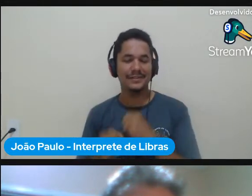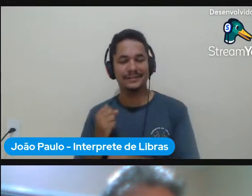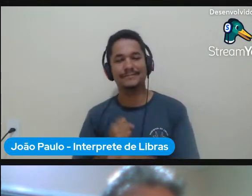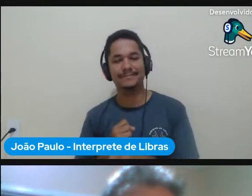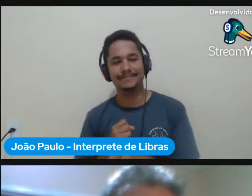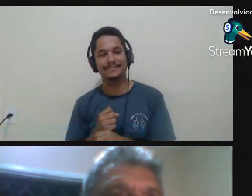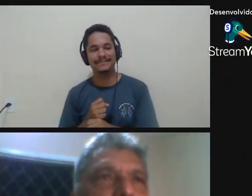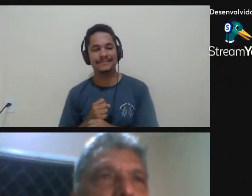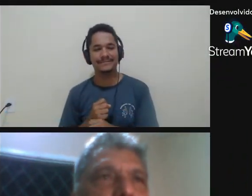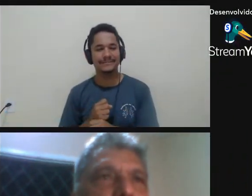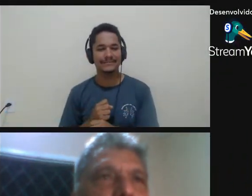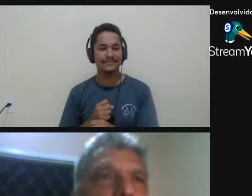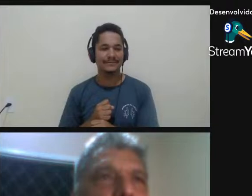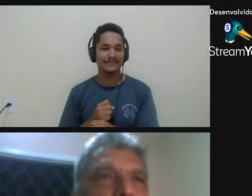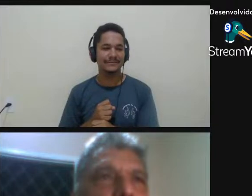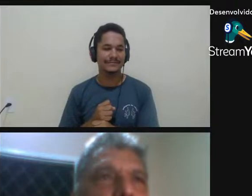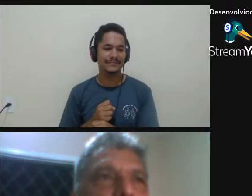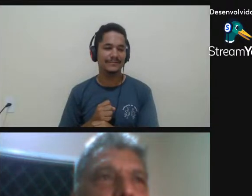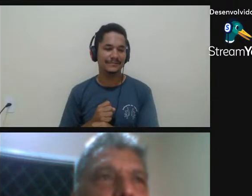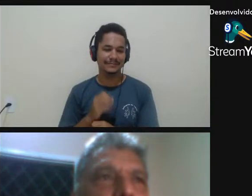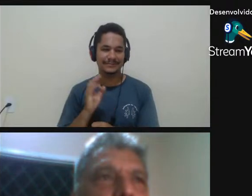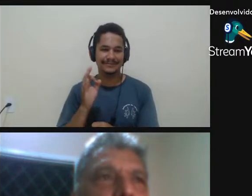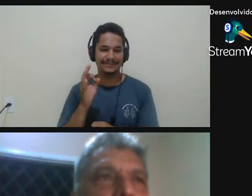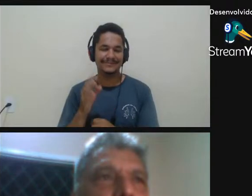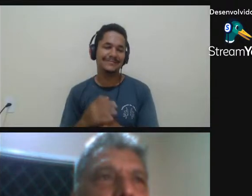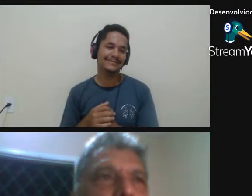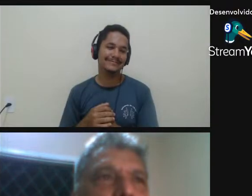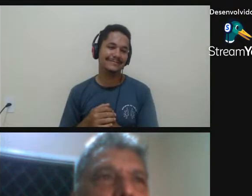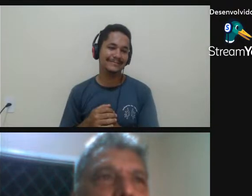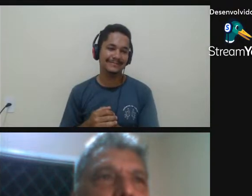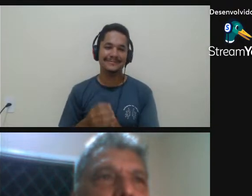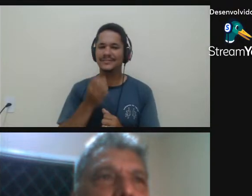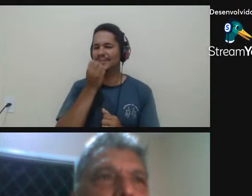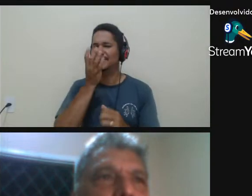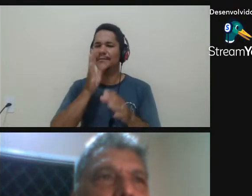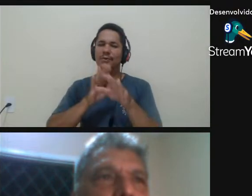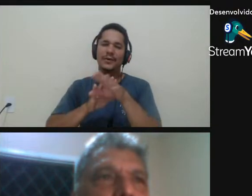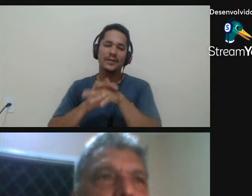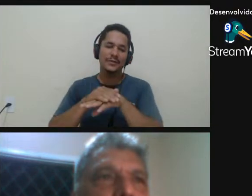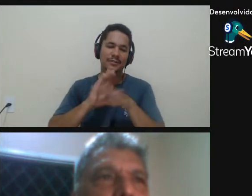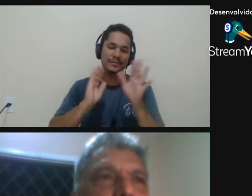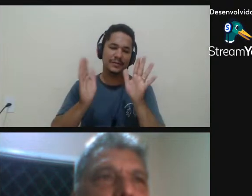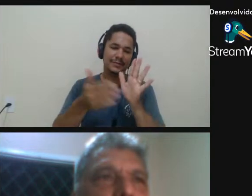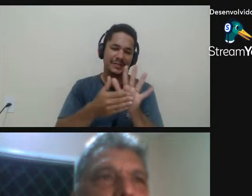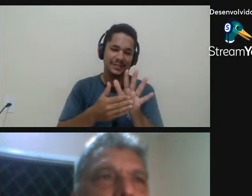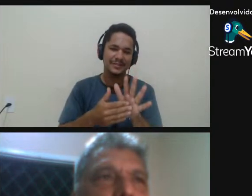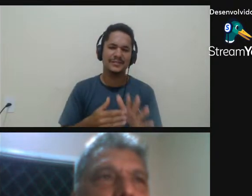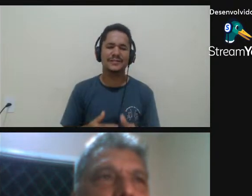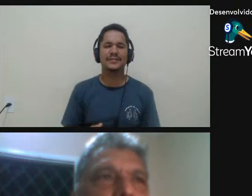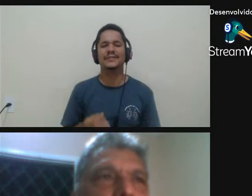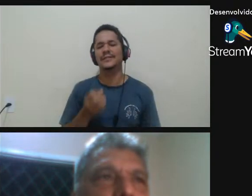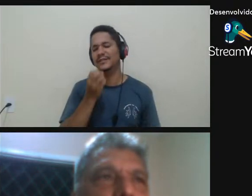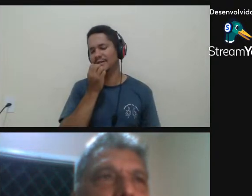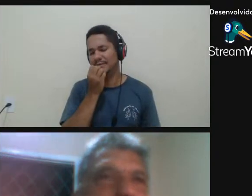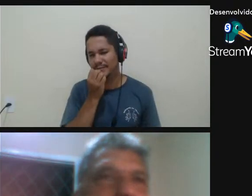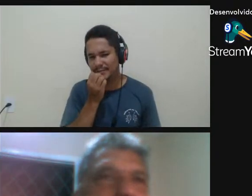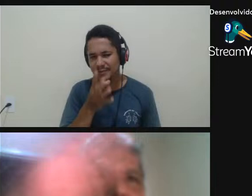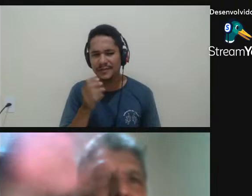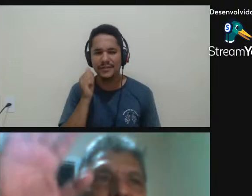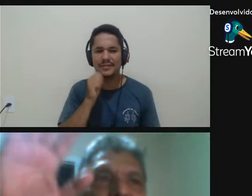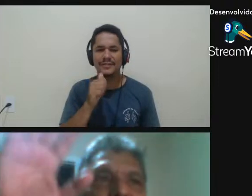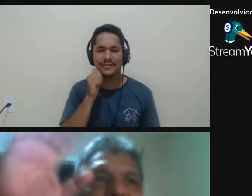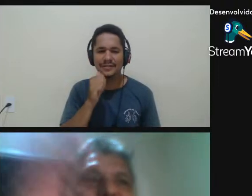Diego? E dizer boa noite para todo mundo. Boa noite para as